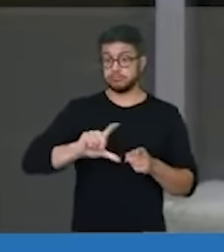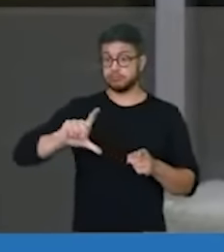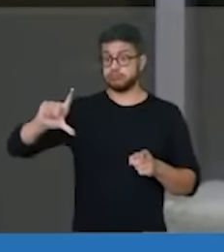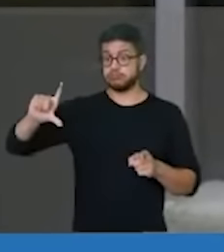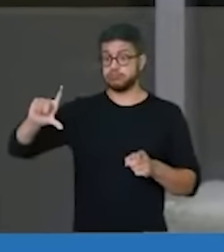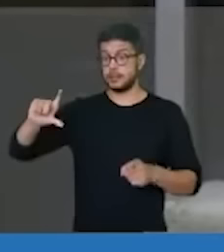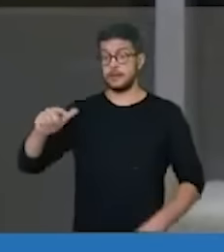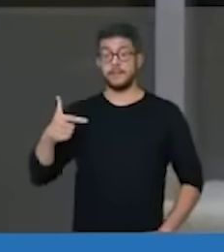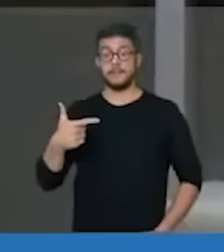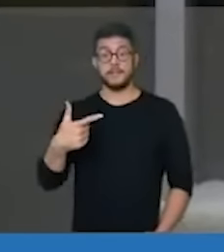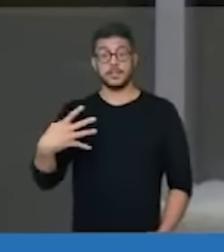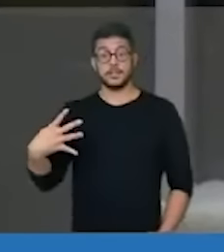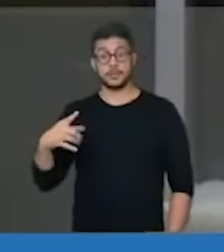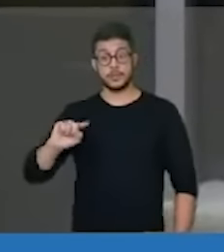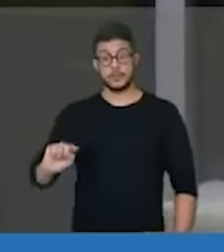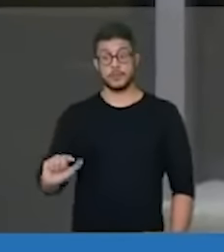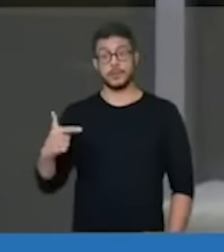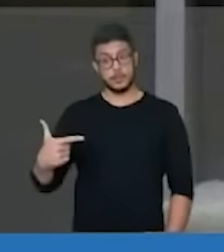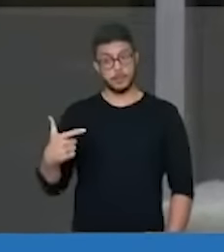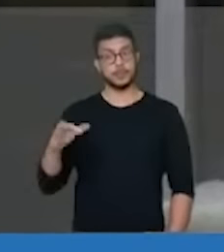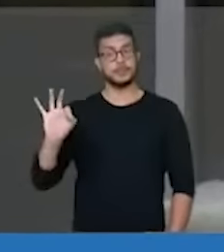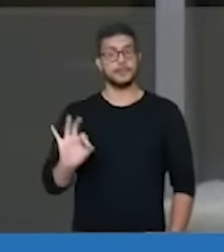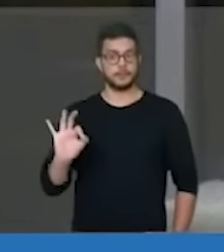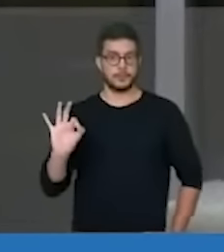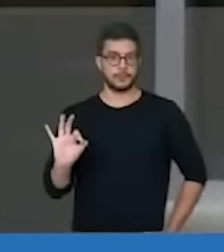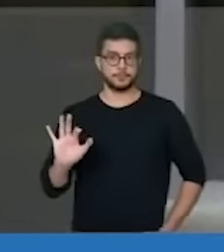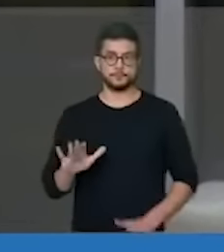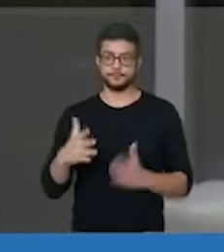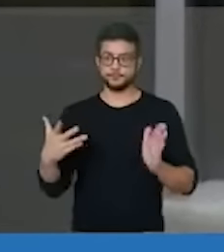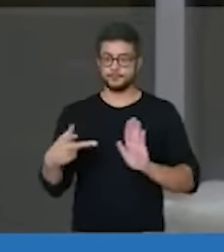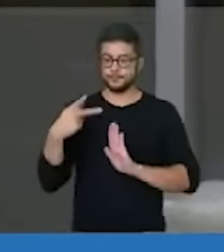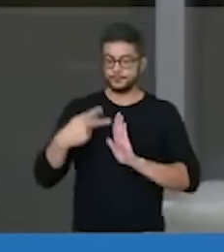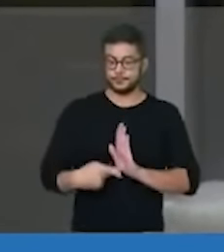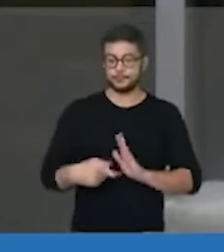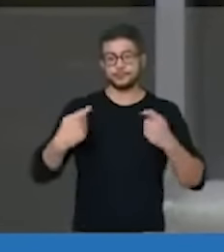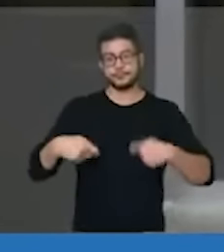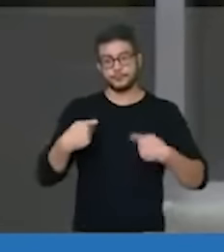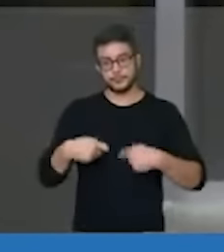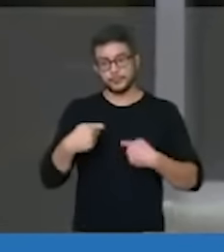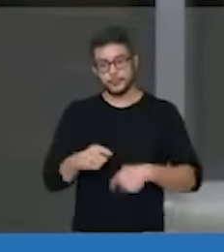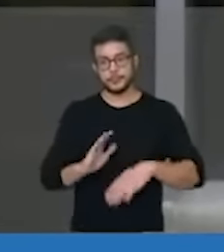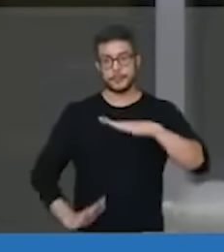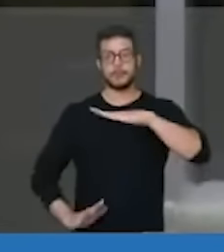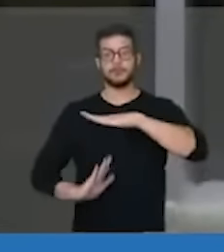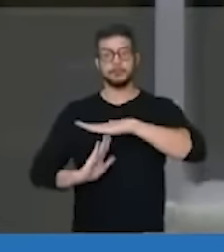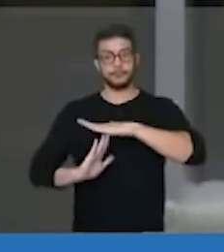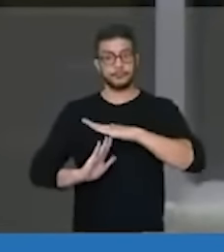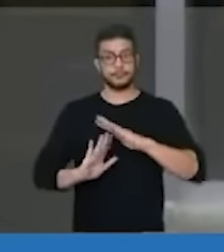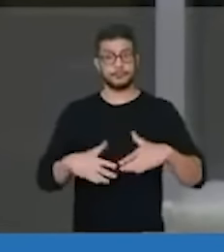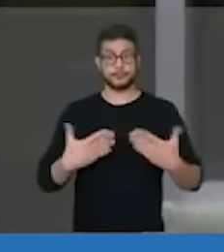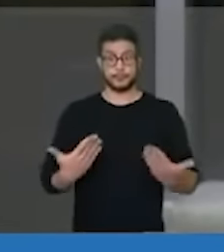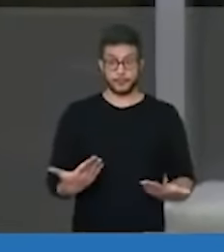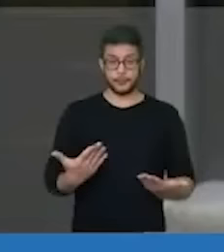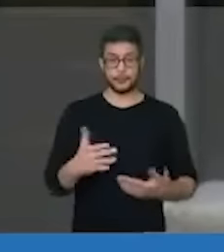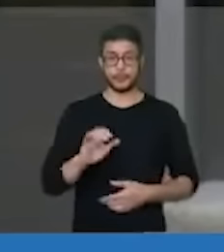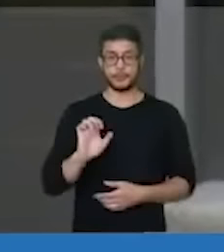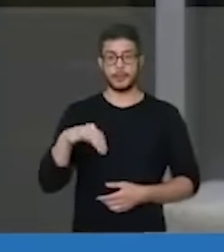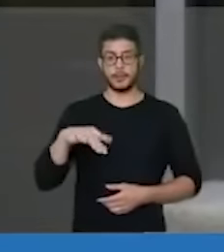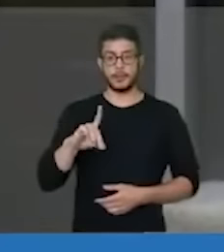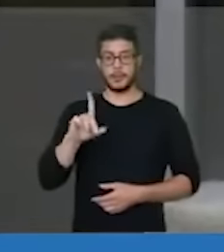24,2%. Portanto, esse projeto tem que estabelecer alguns limites. As emendas PIX, do tempo,